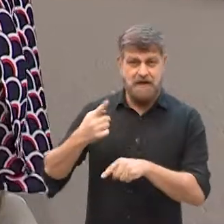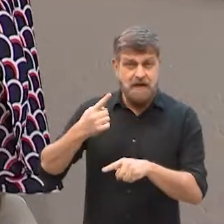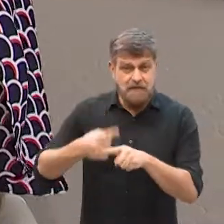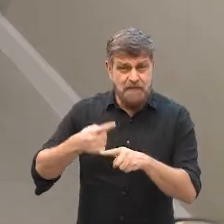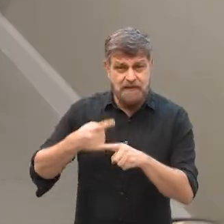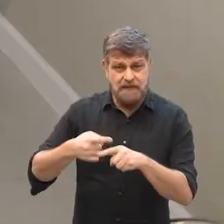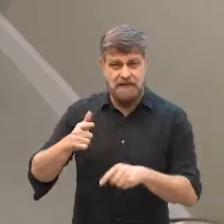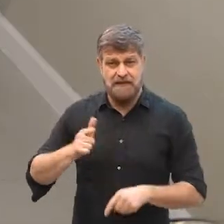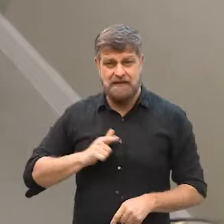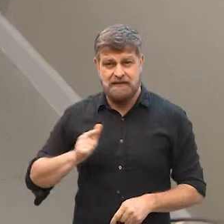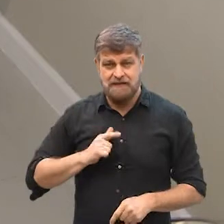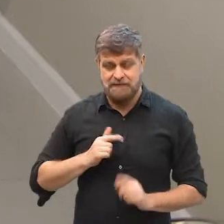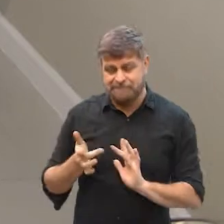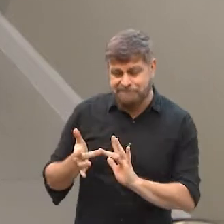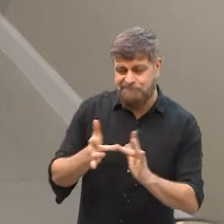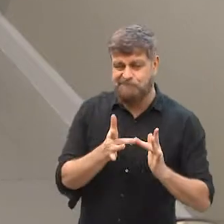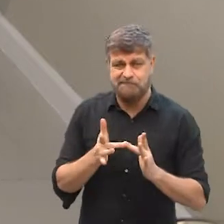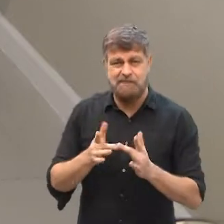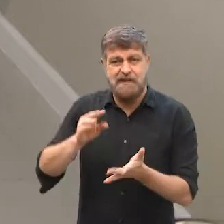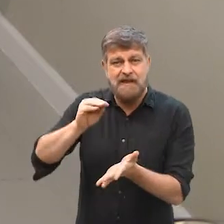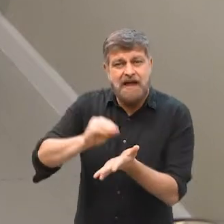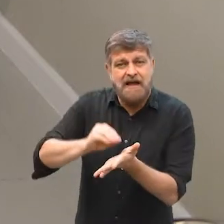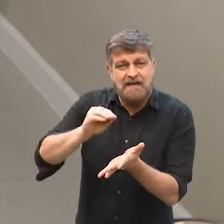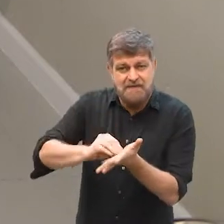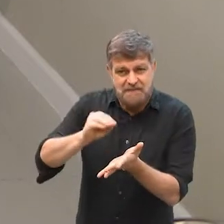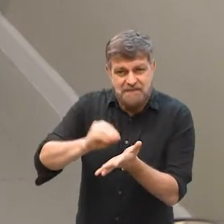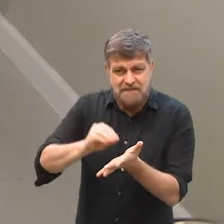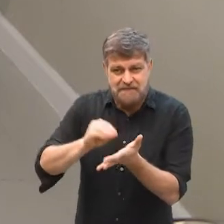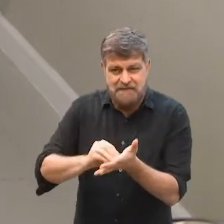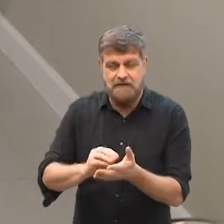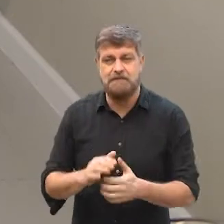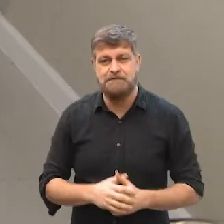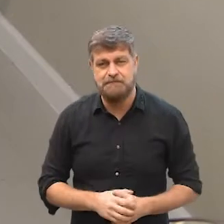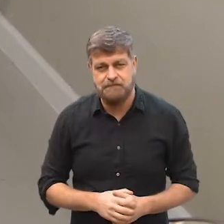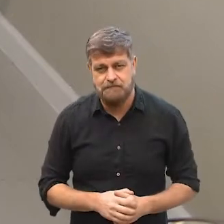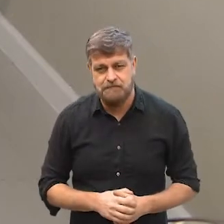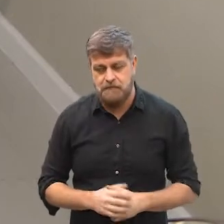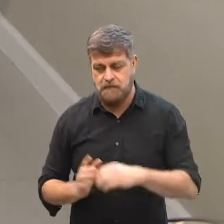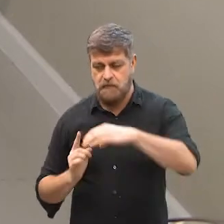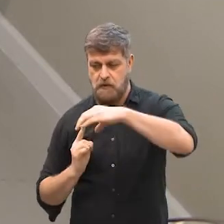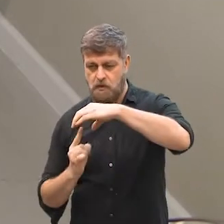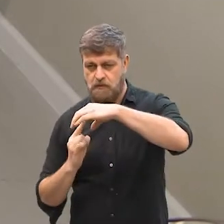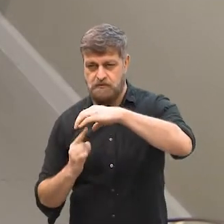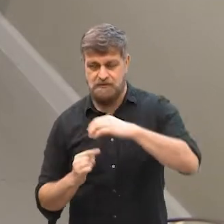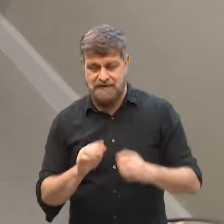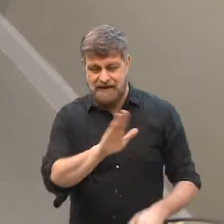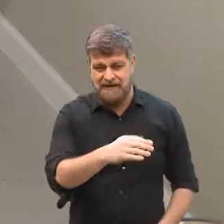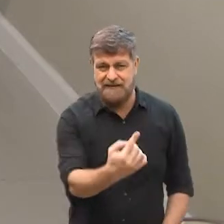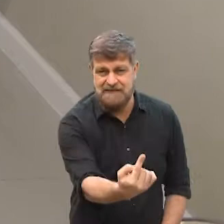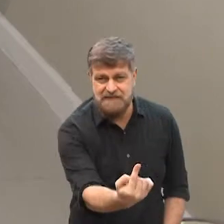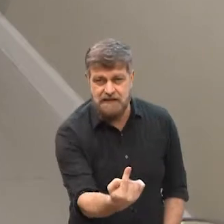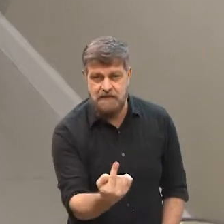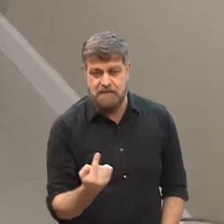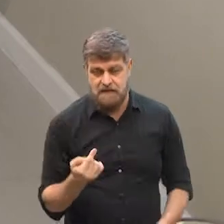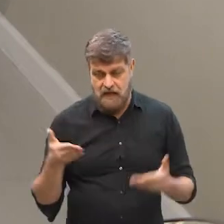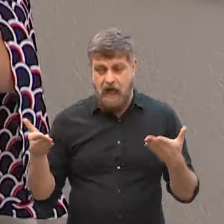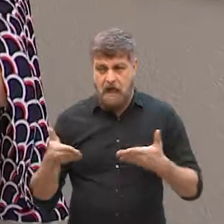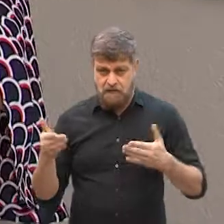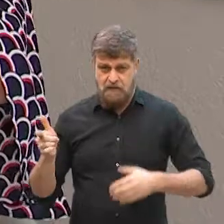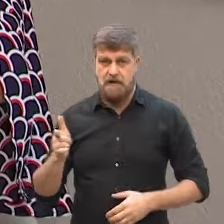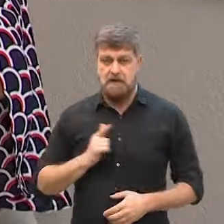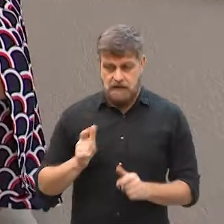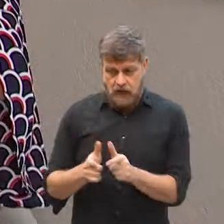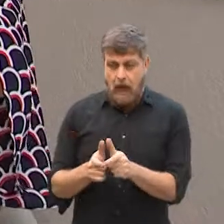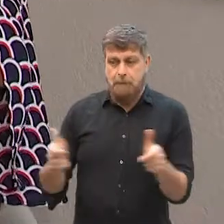dessa questão da interação. Com certeza. Né? E o consultório está aparecendo muito mais criança agora, eu vejo, tem muita